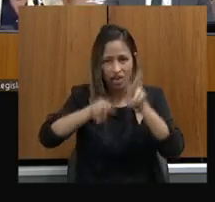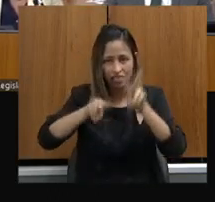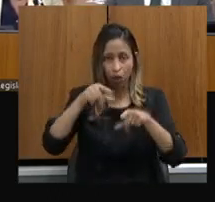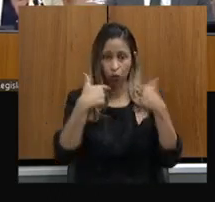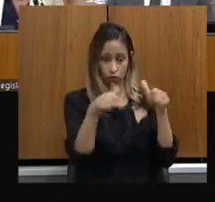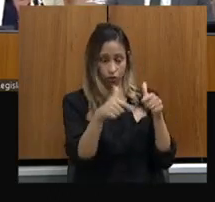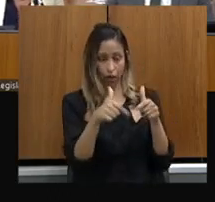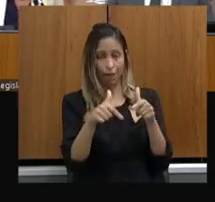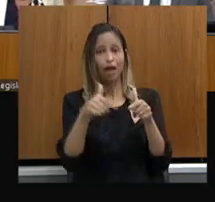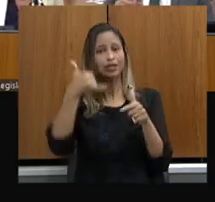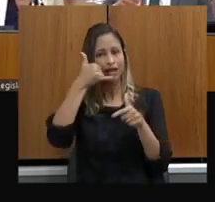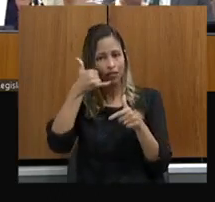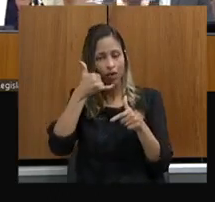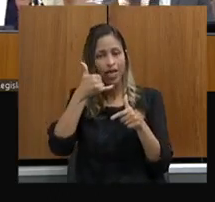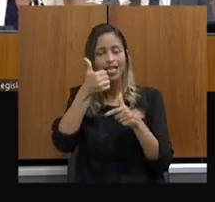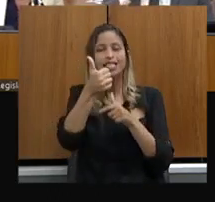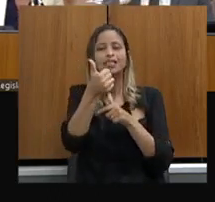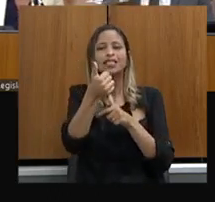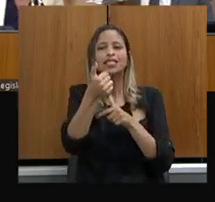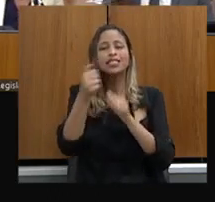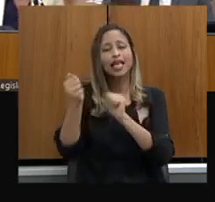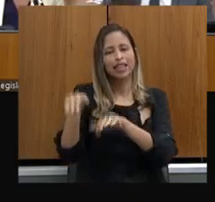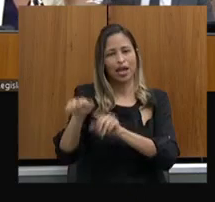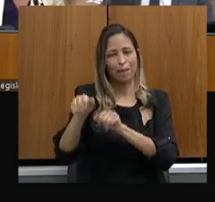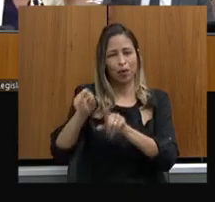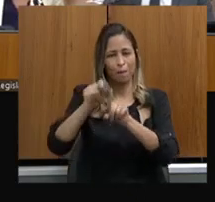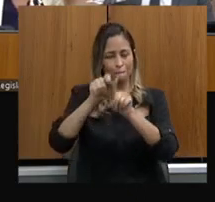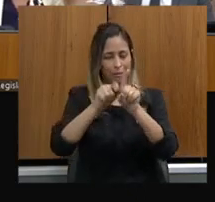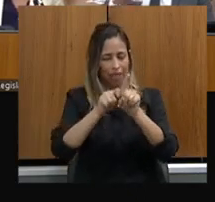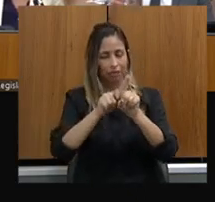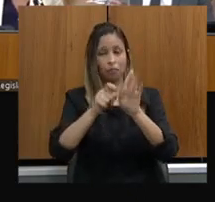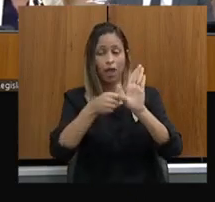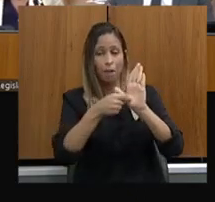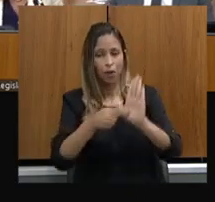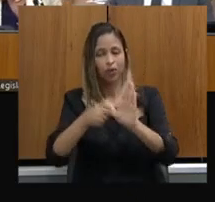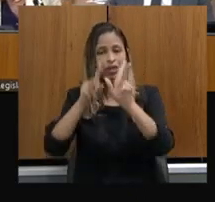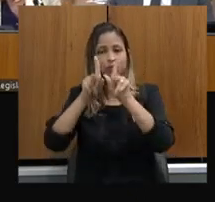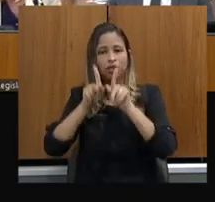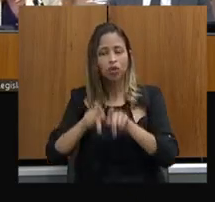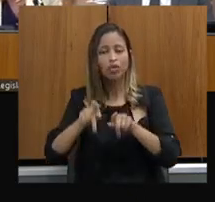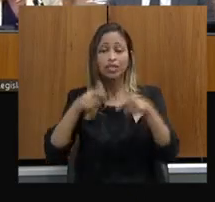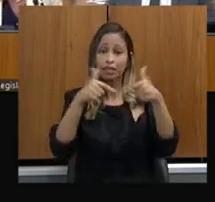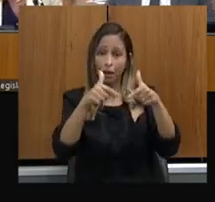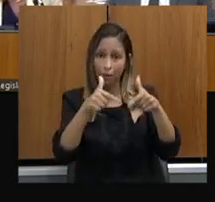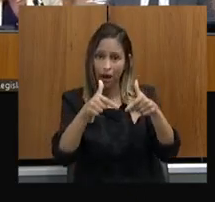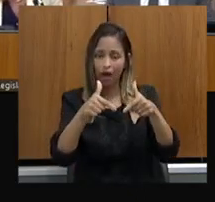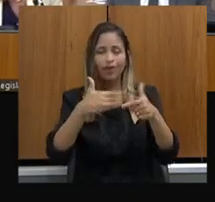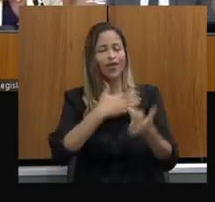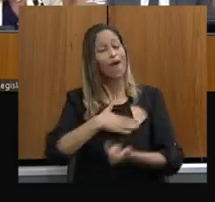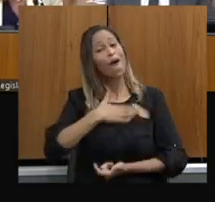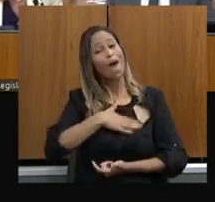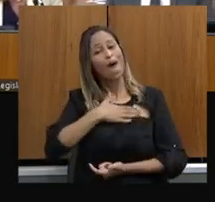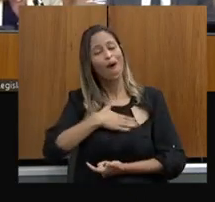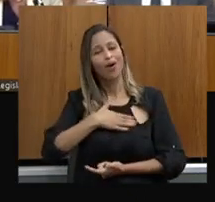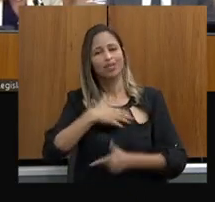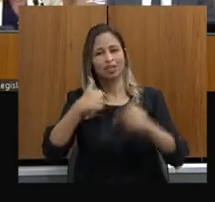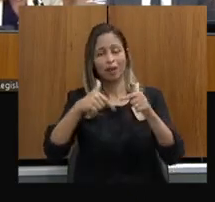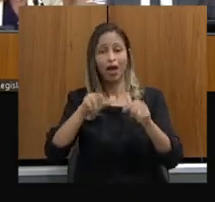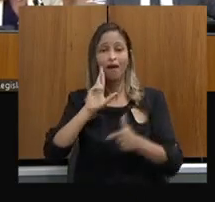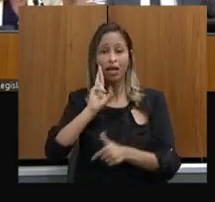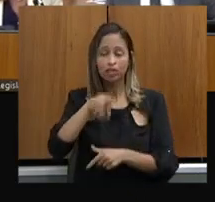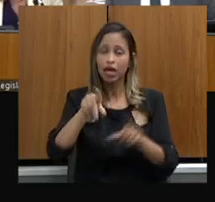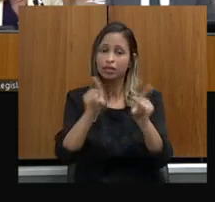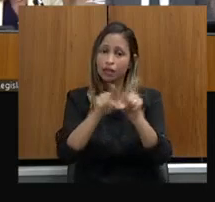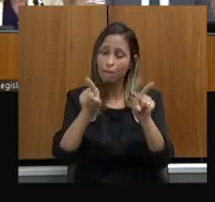teletrabalho que se concluiu no mês de setembro demonstra que as pessoas que os servidores estão satisfeitos e que os resultados